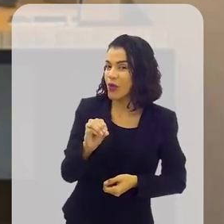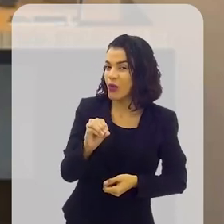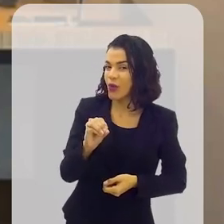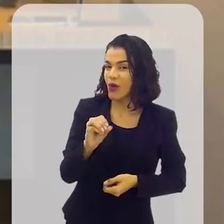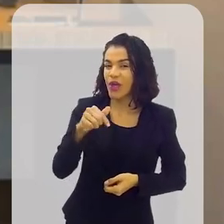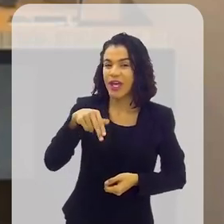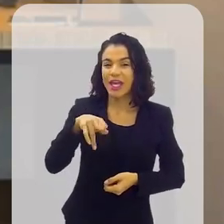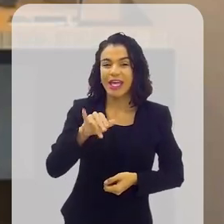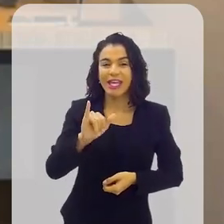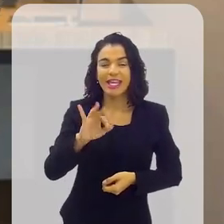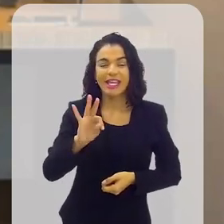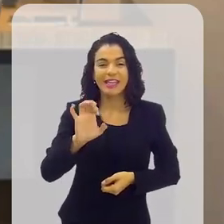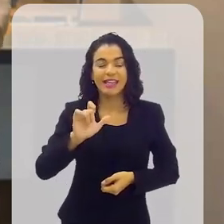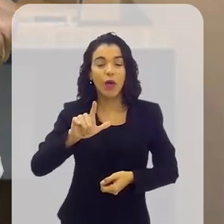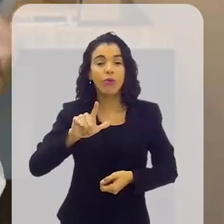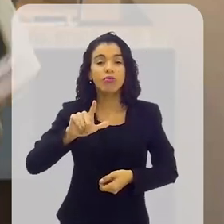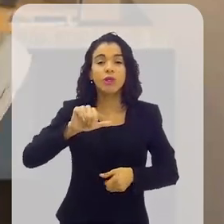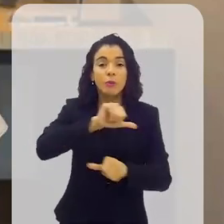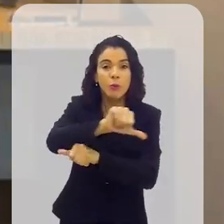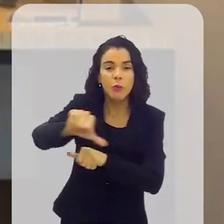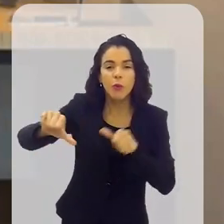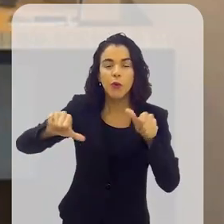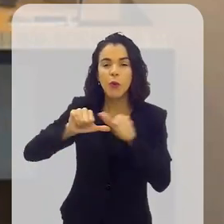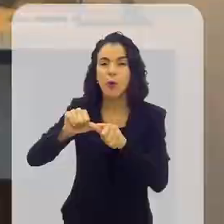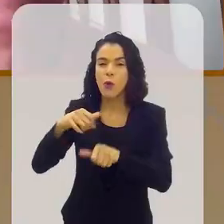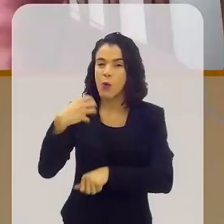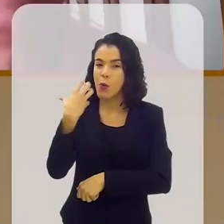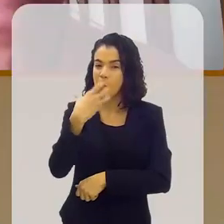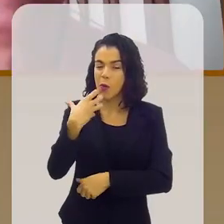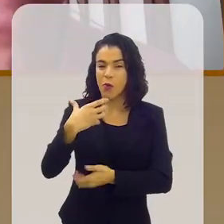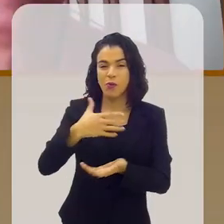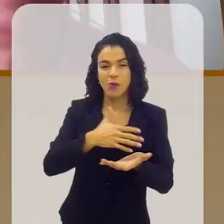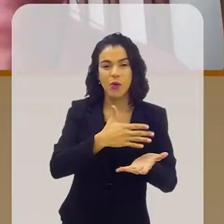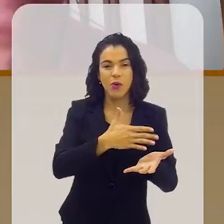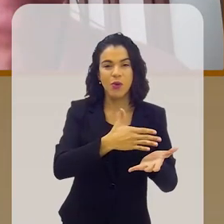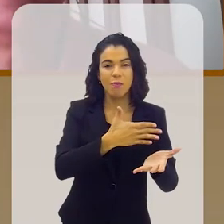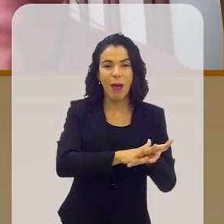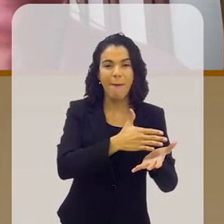Quintal, o som que mudou a história do samba, pela editora Malê.